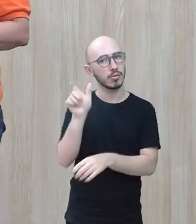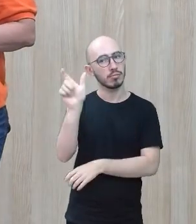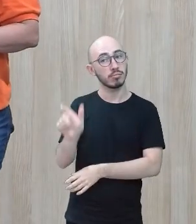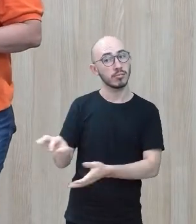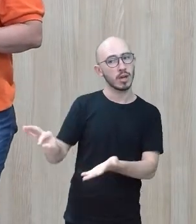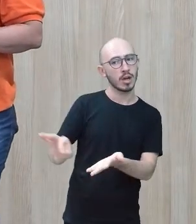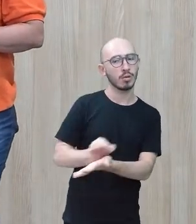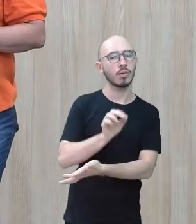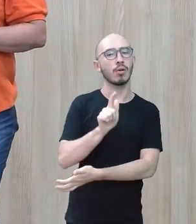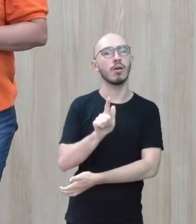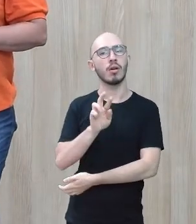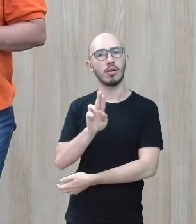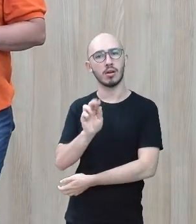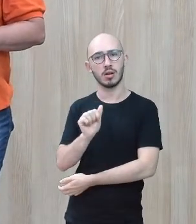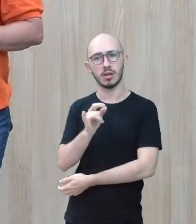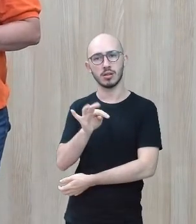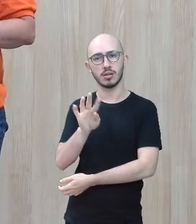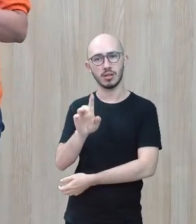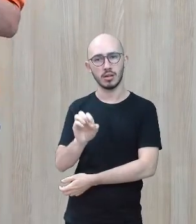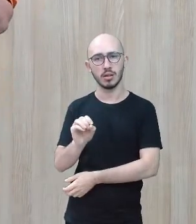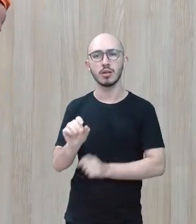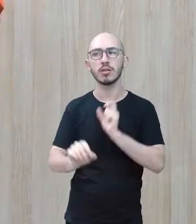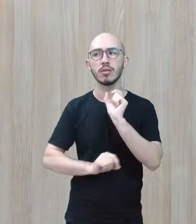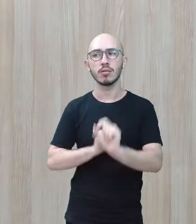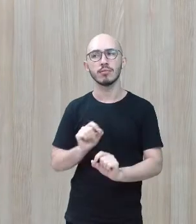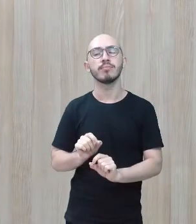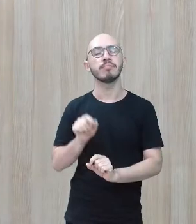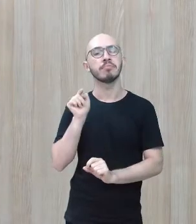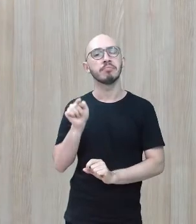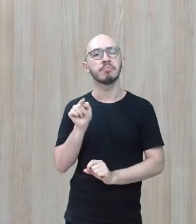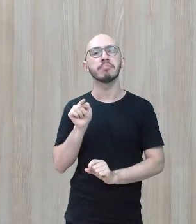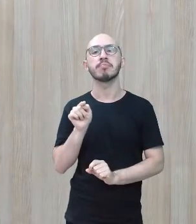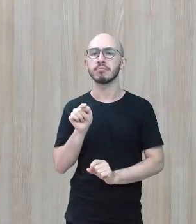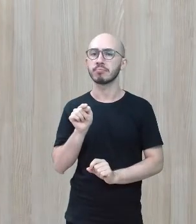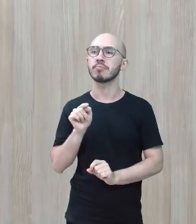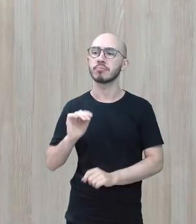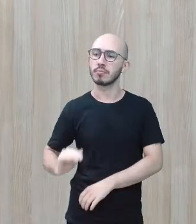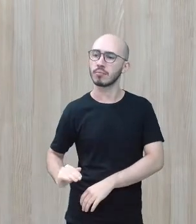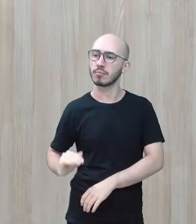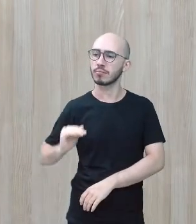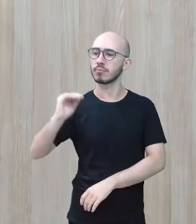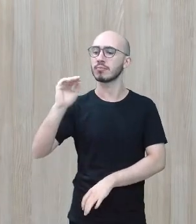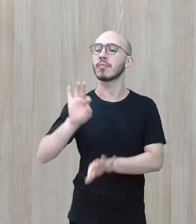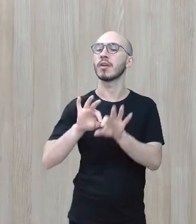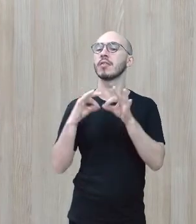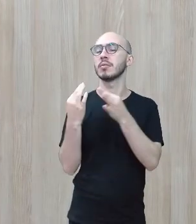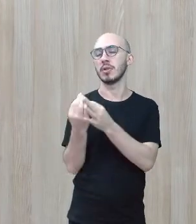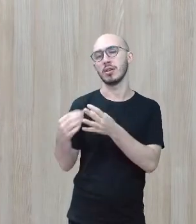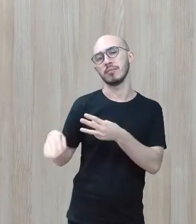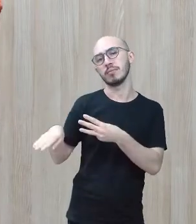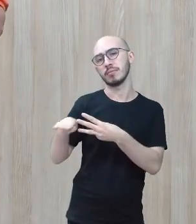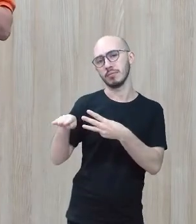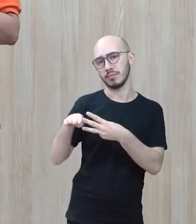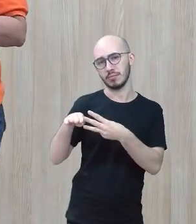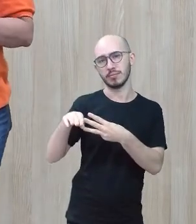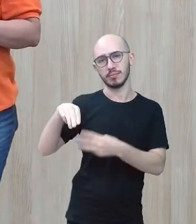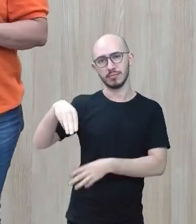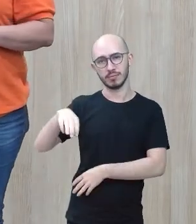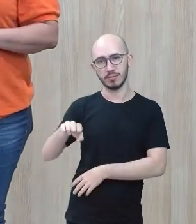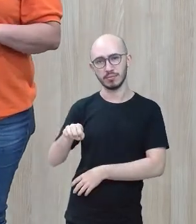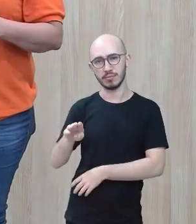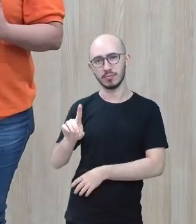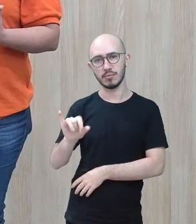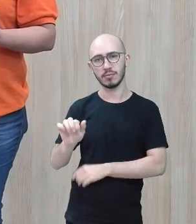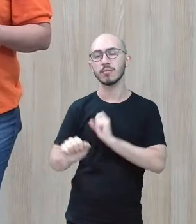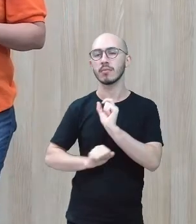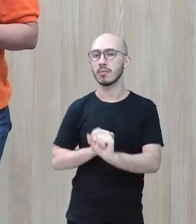como falei aqui, ele cresceu em uma família de classe média, mas ainda assim, ele